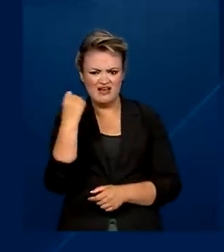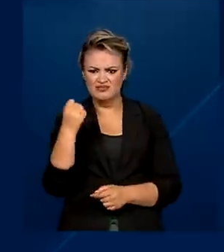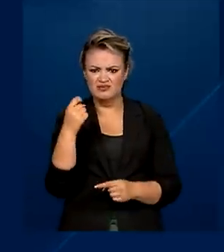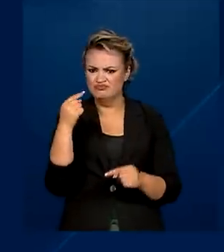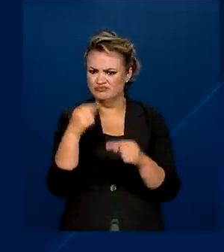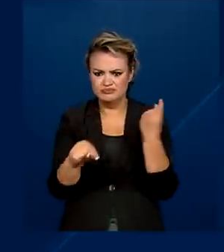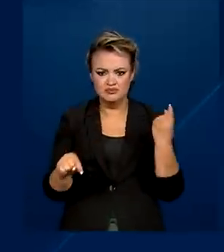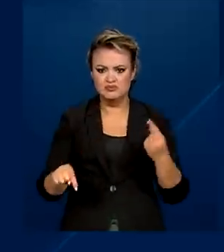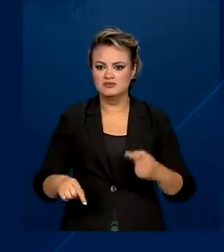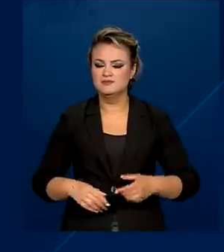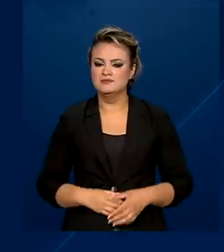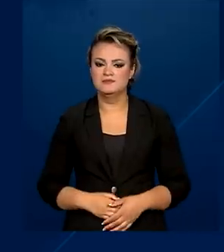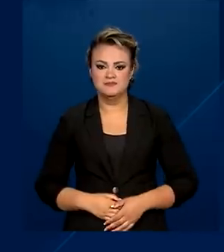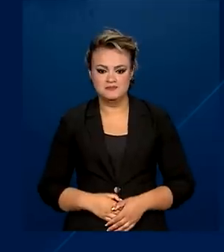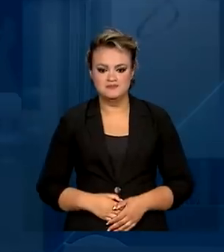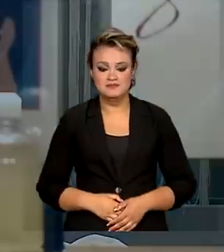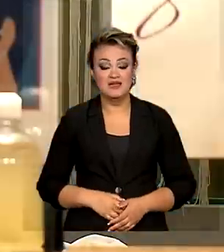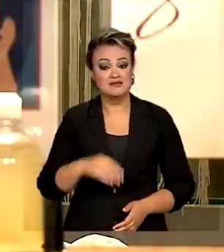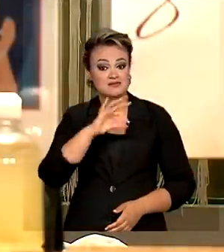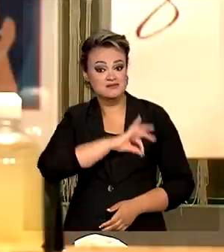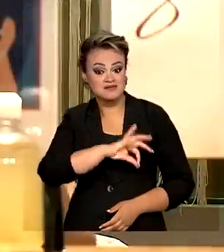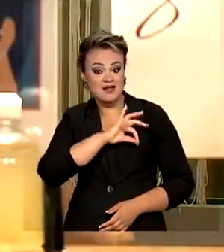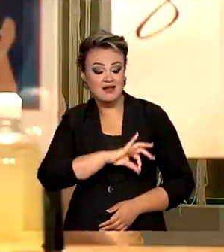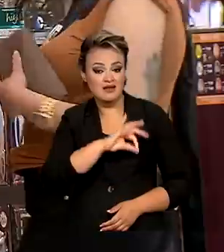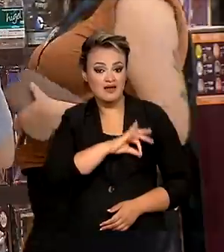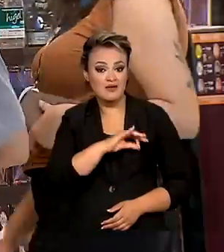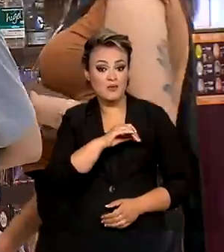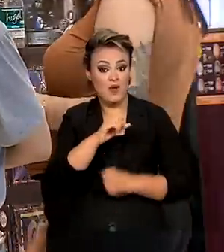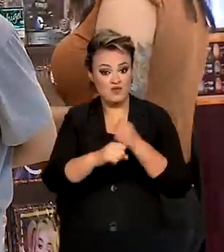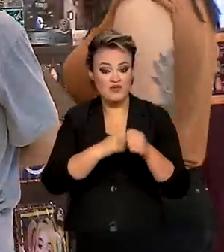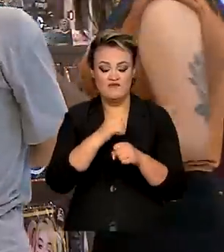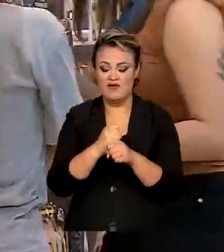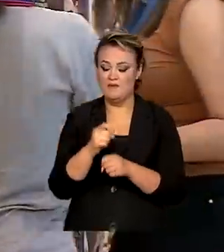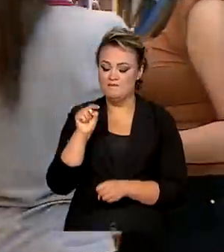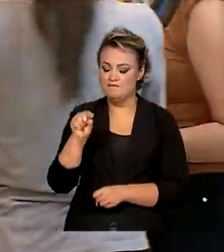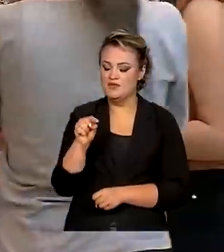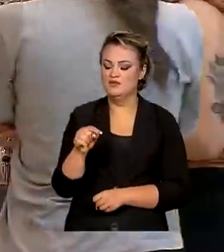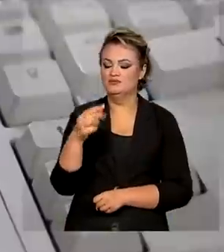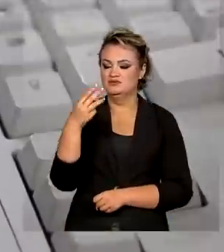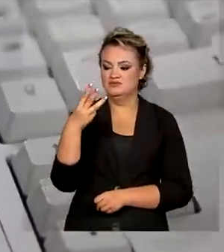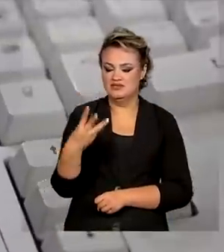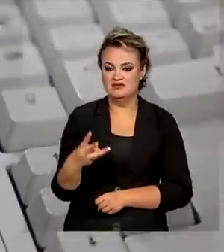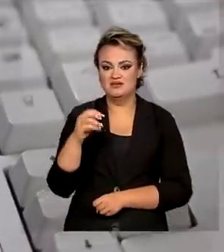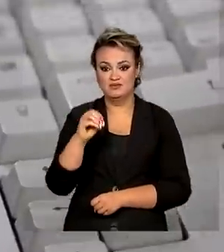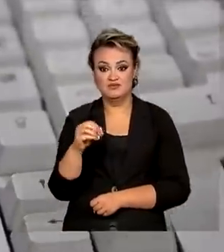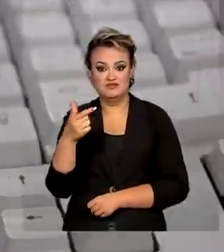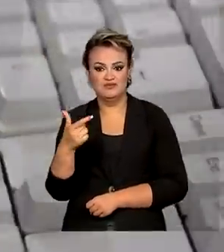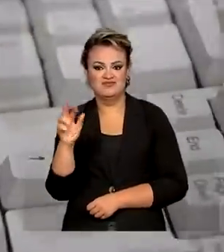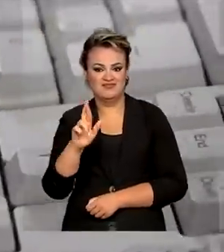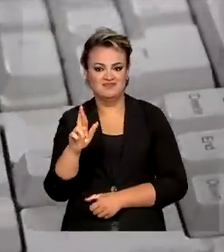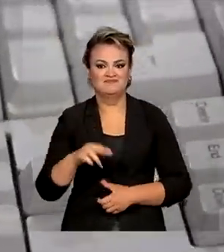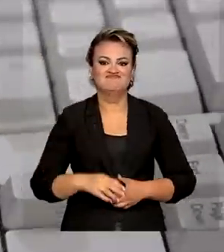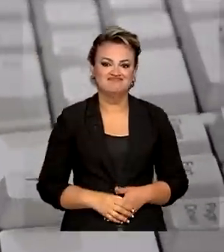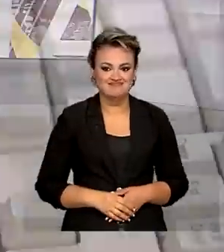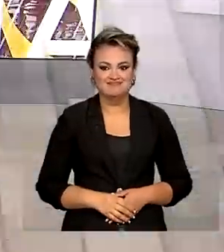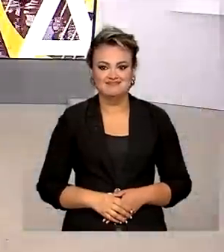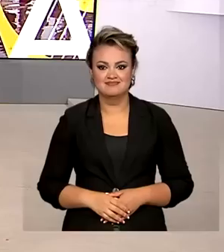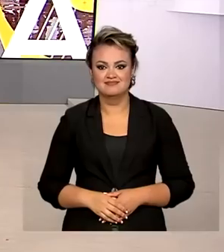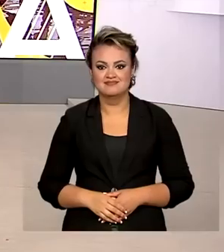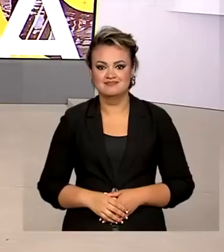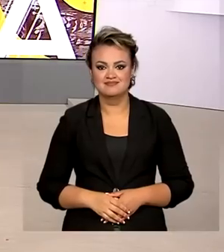de destruição salário mínimo será de 1302 a partir de Primeiro de Janeiro